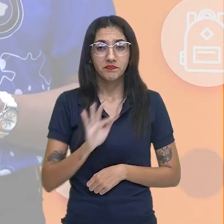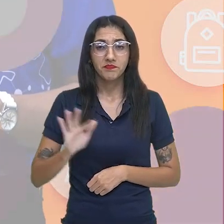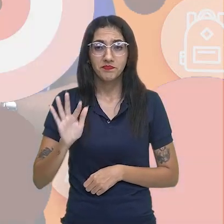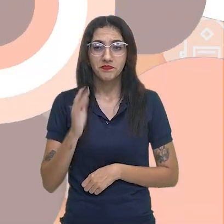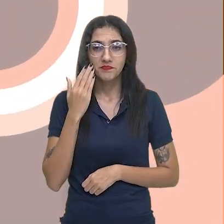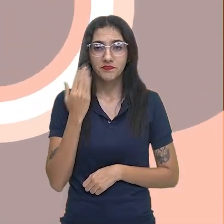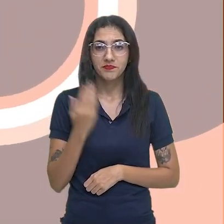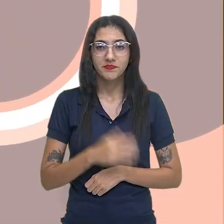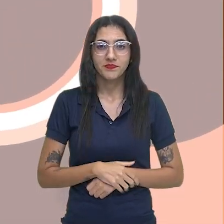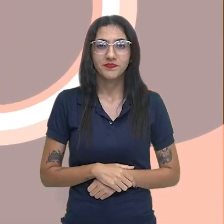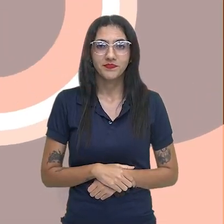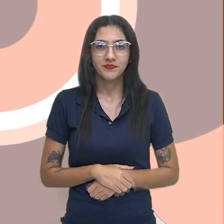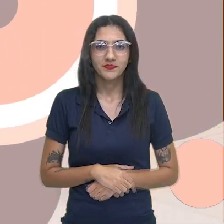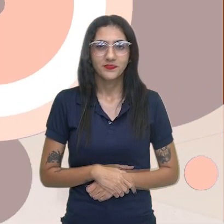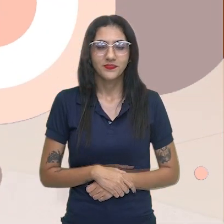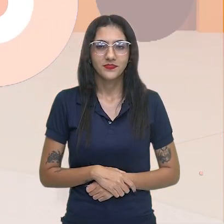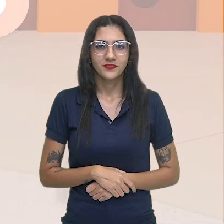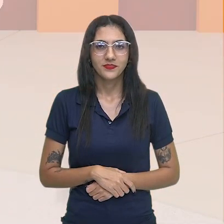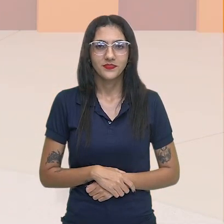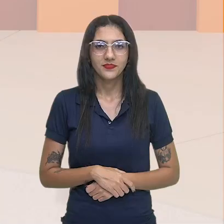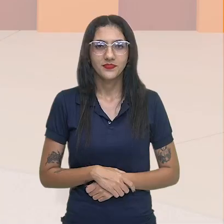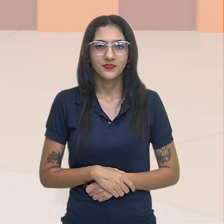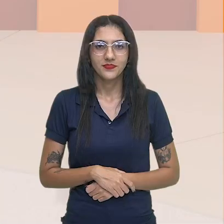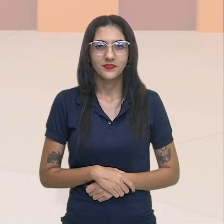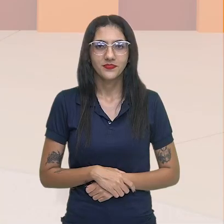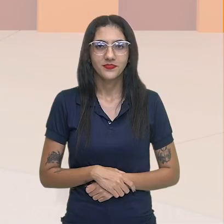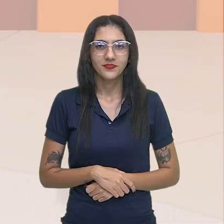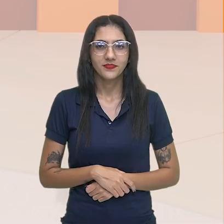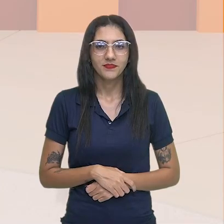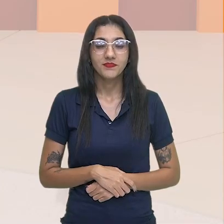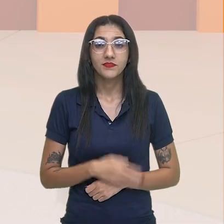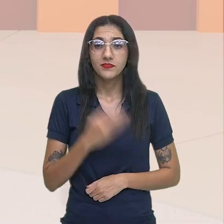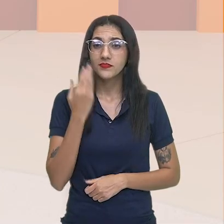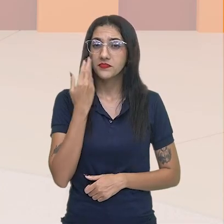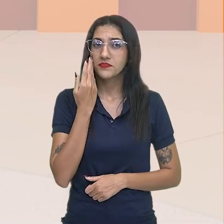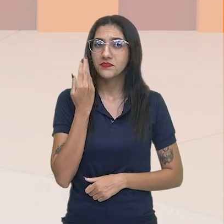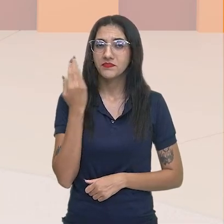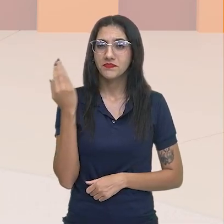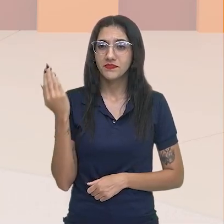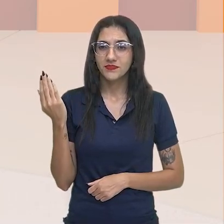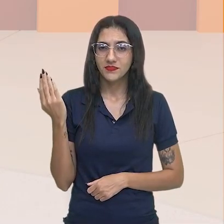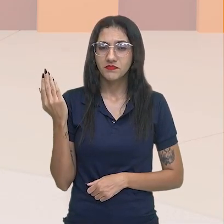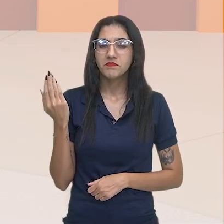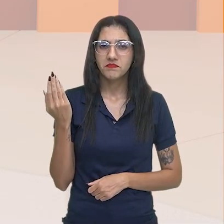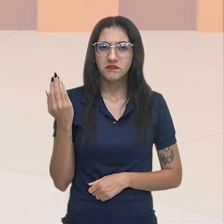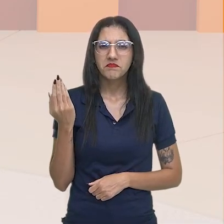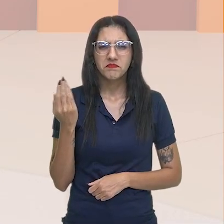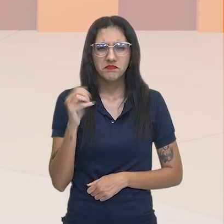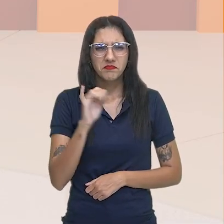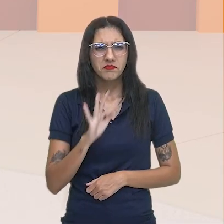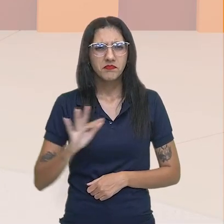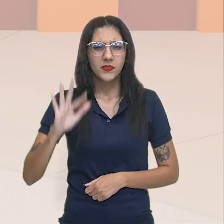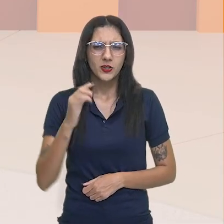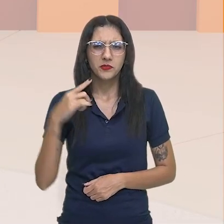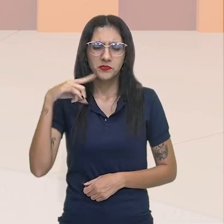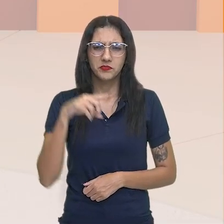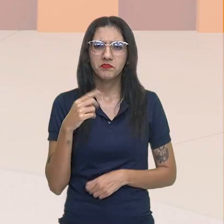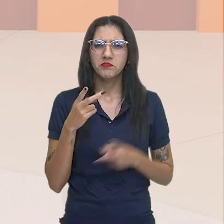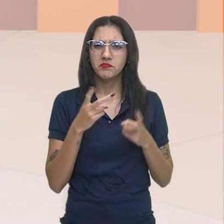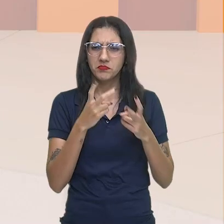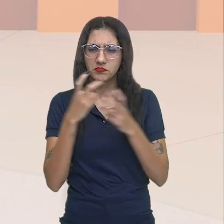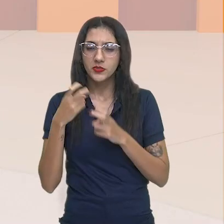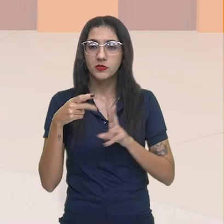agora. Nestas imagens, nós podemos perceber vários elementos religiosos interligados,